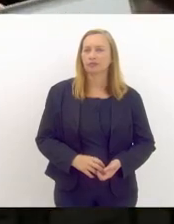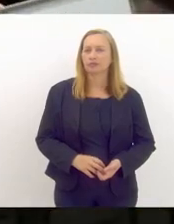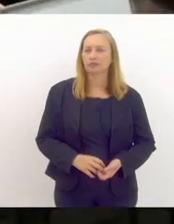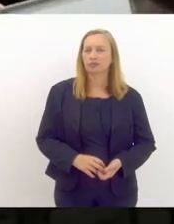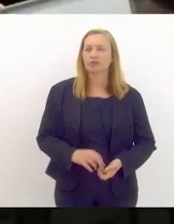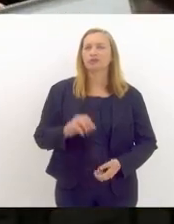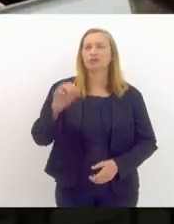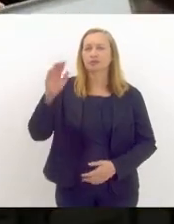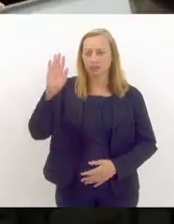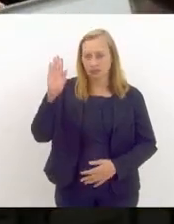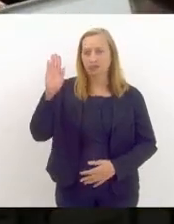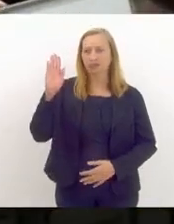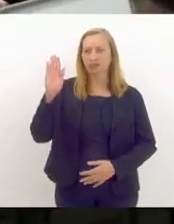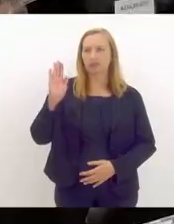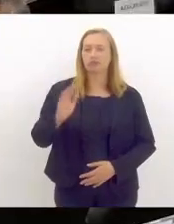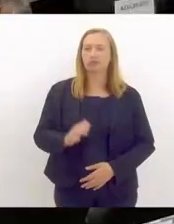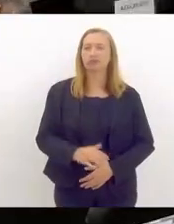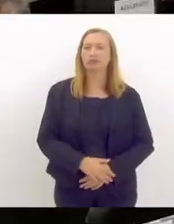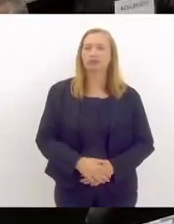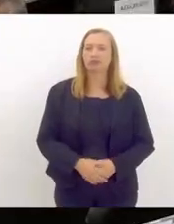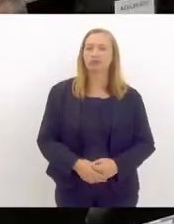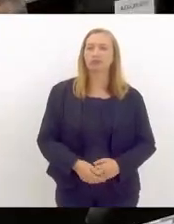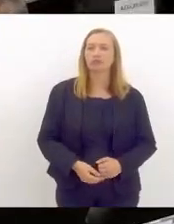Assim o prometo.